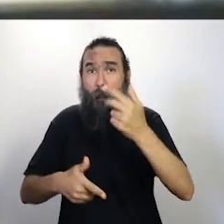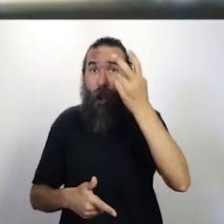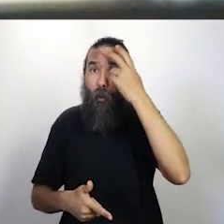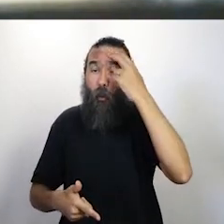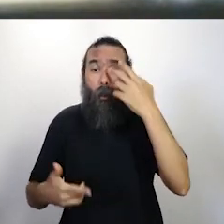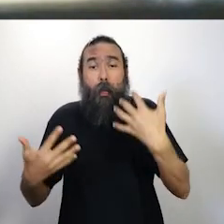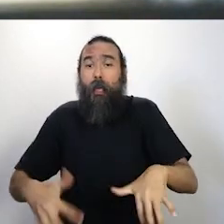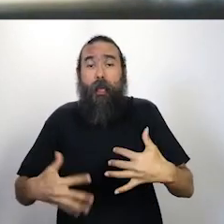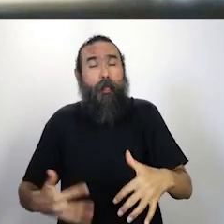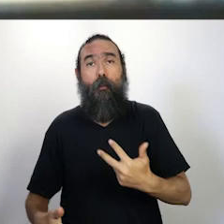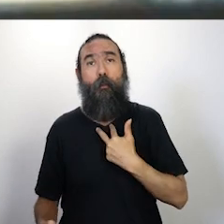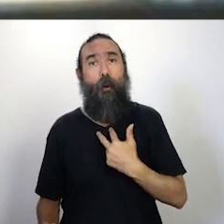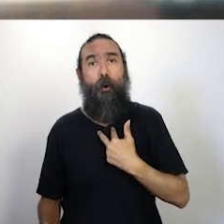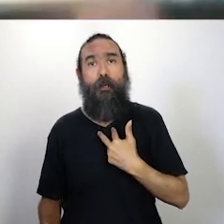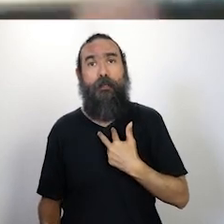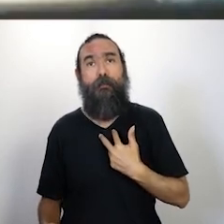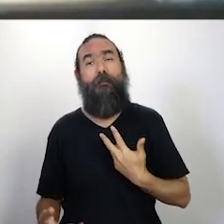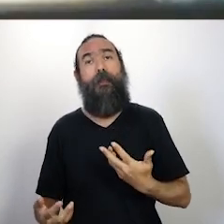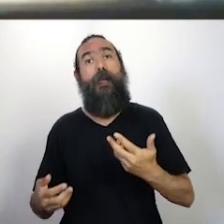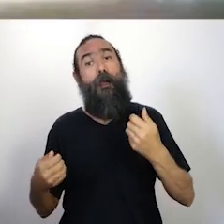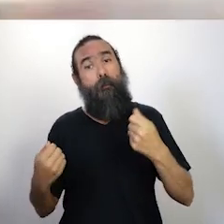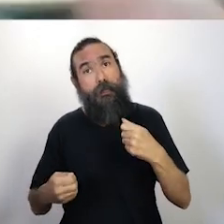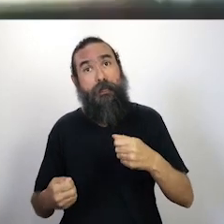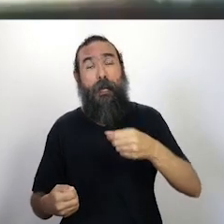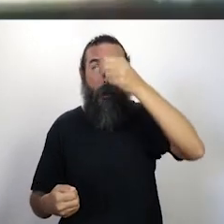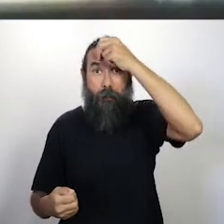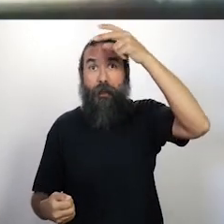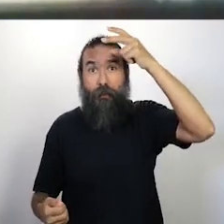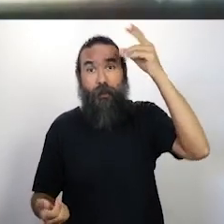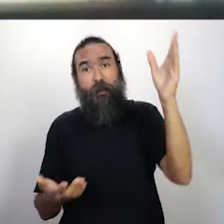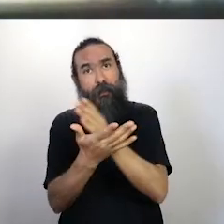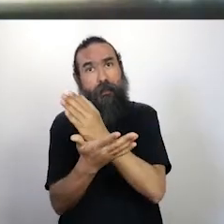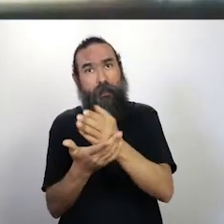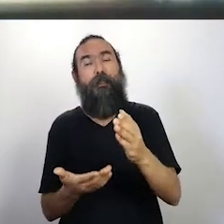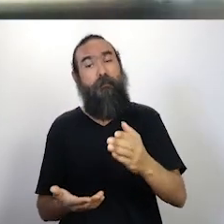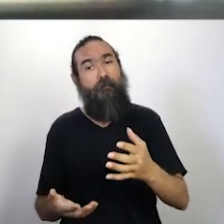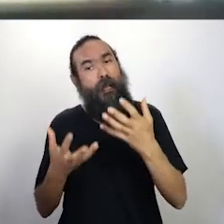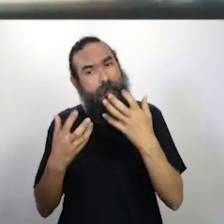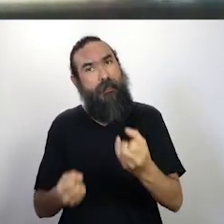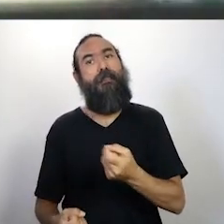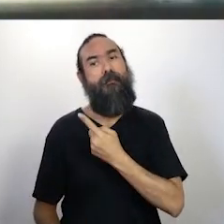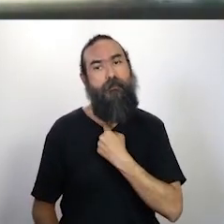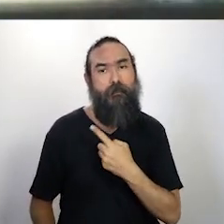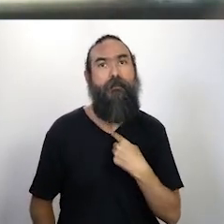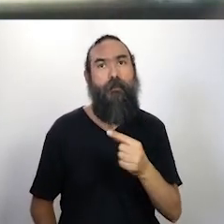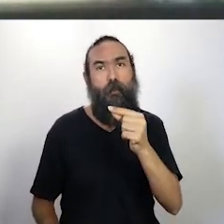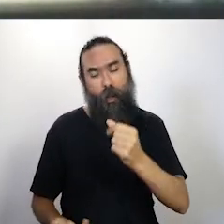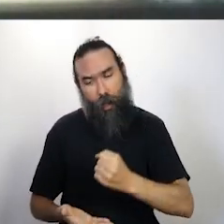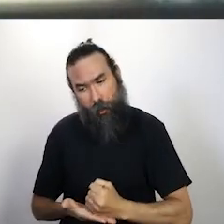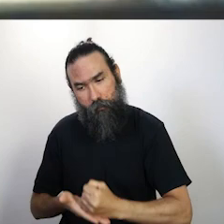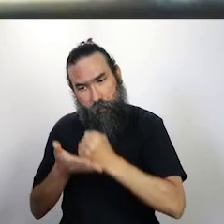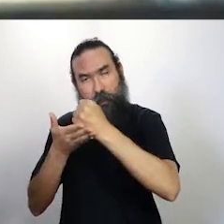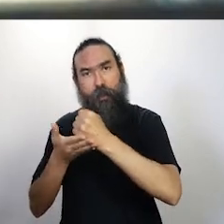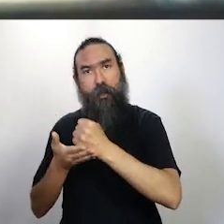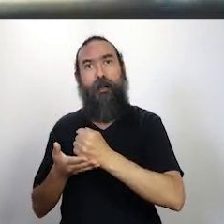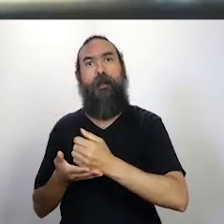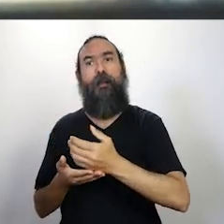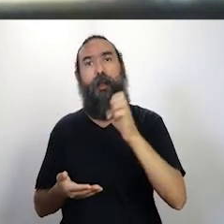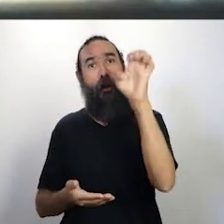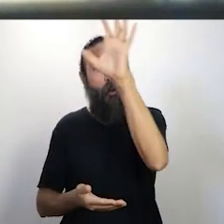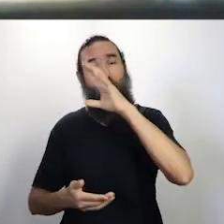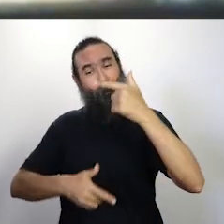condição maior de execução da lei estão propondo consórcio ao Dirblanc para poder amparar os municípios do qual não tem